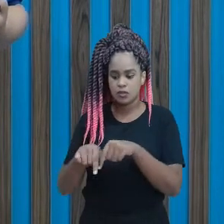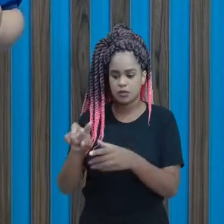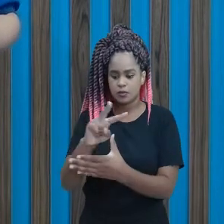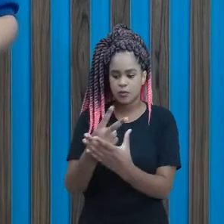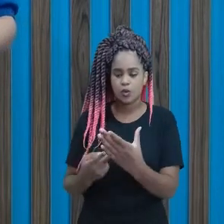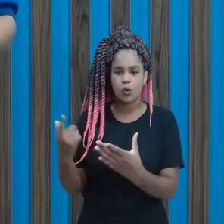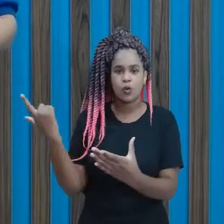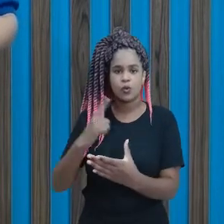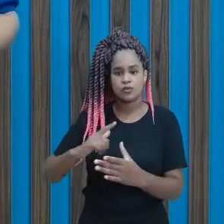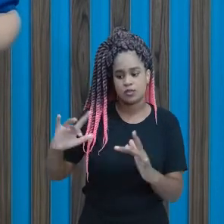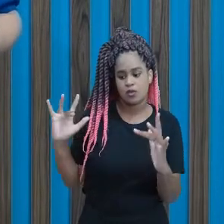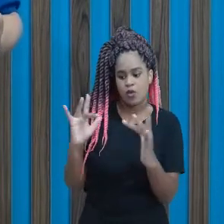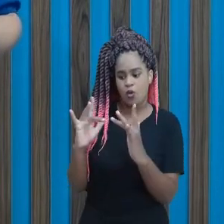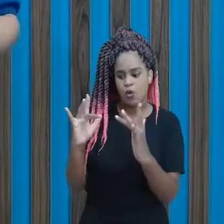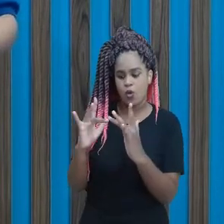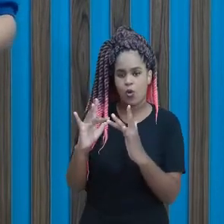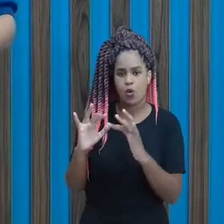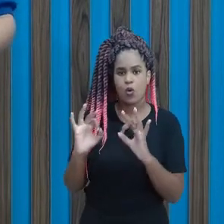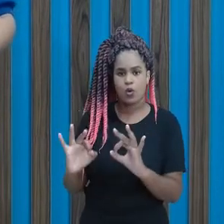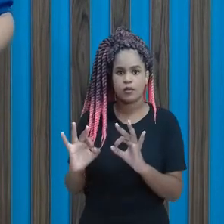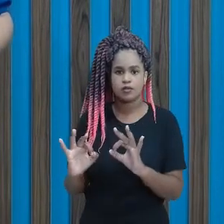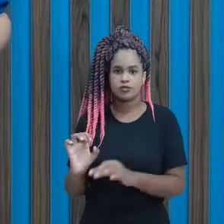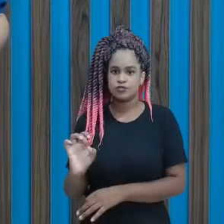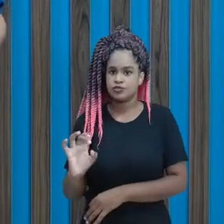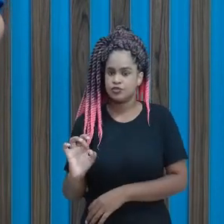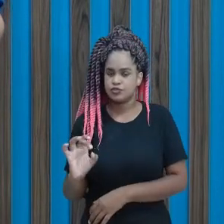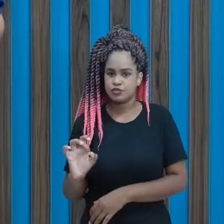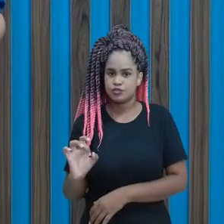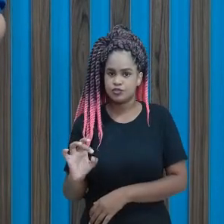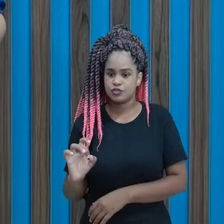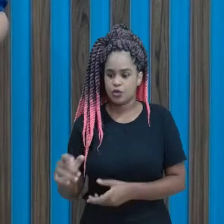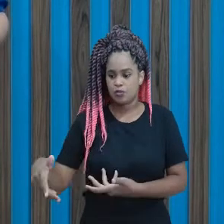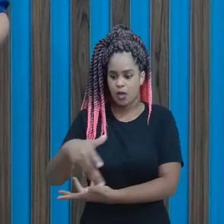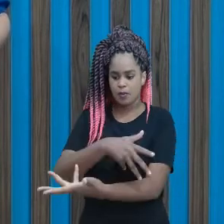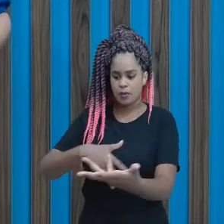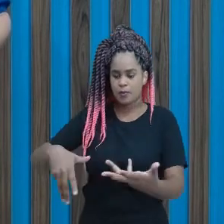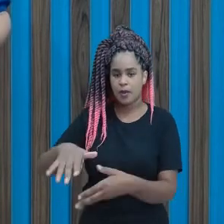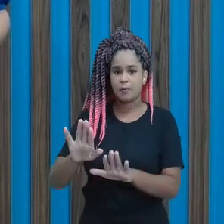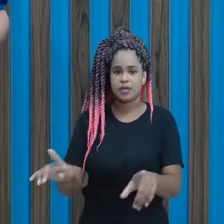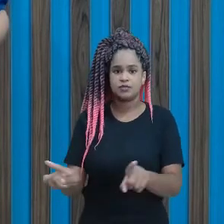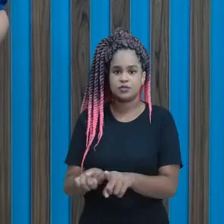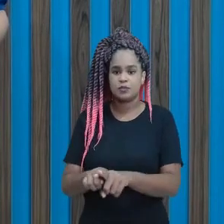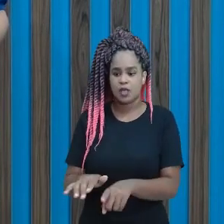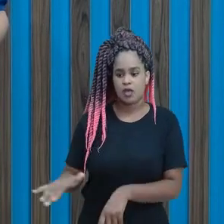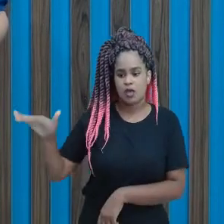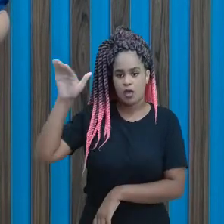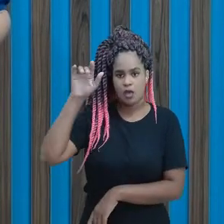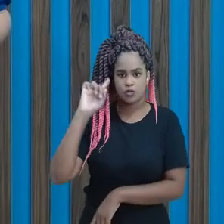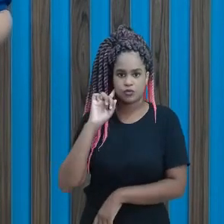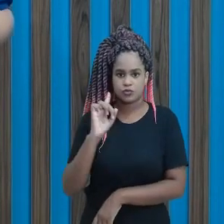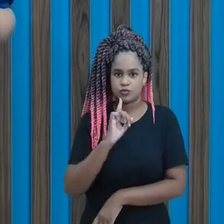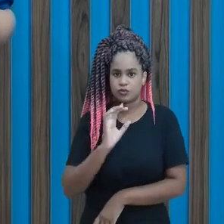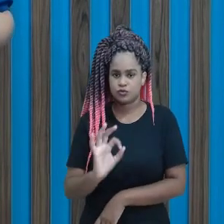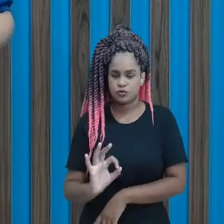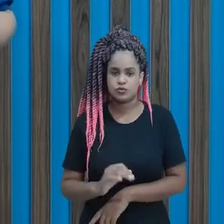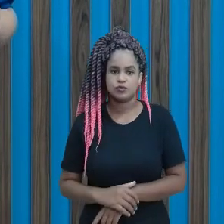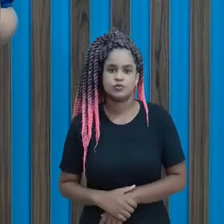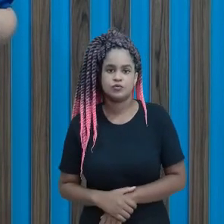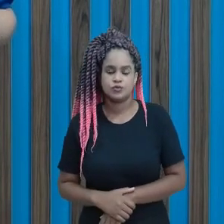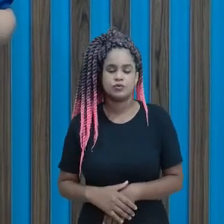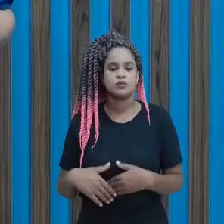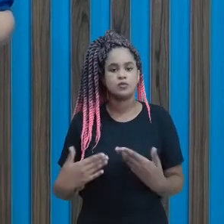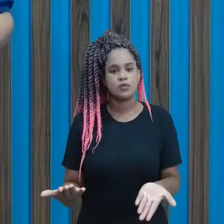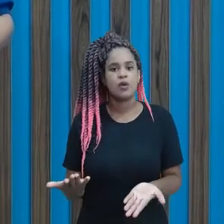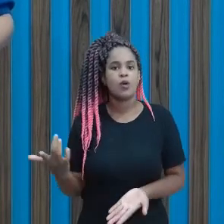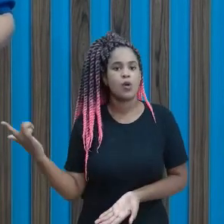elas fossem tendo contatos, não apenas uma com as outras, mas com adultos surdos, não é? E ali sim,